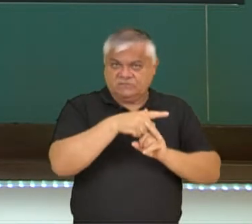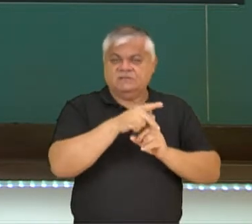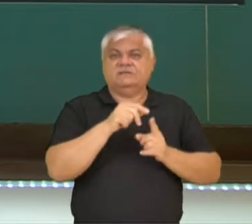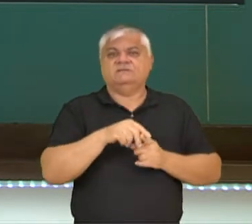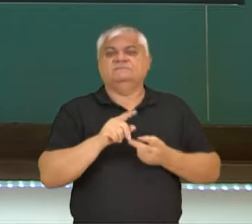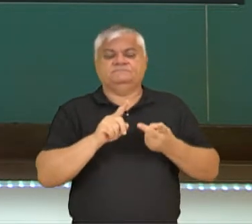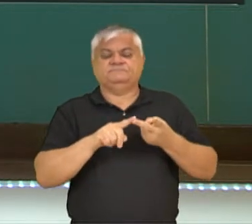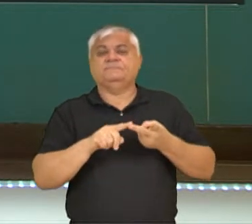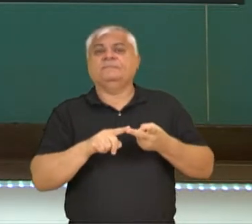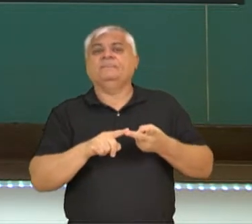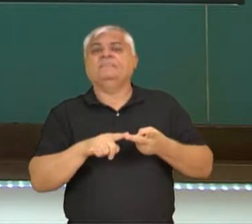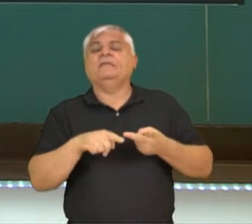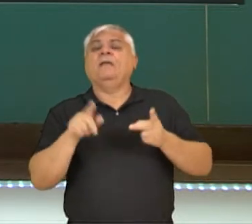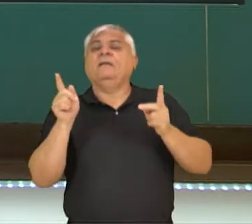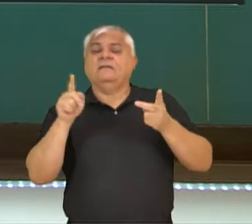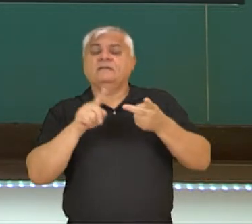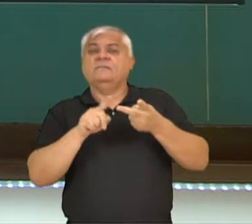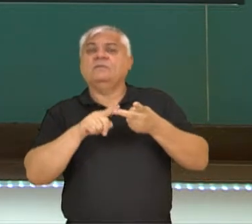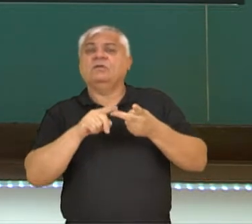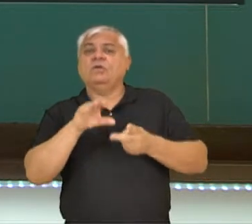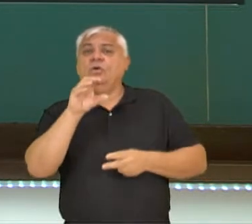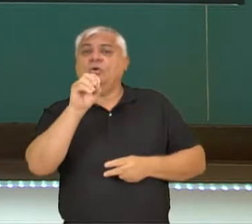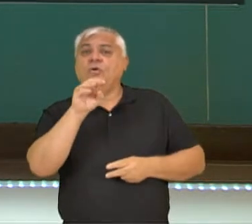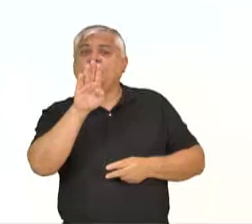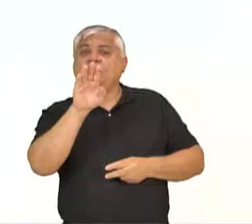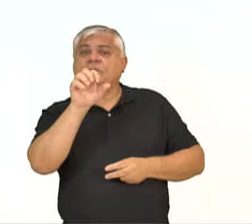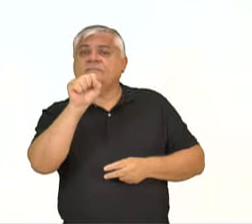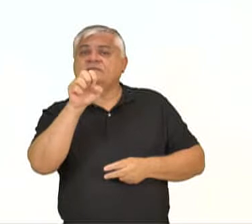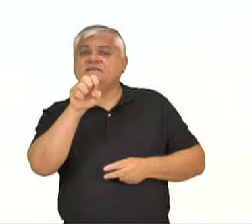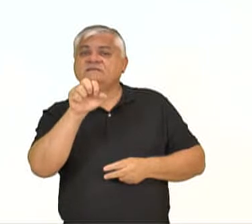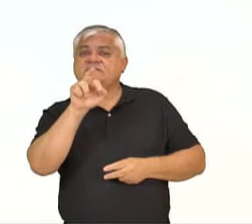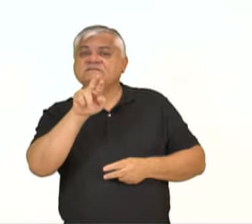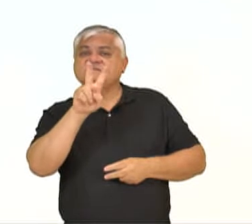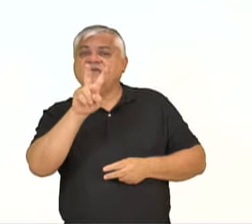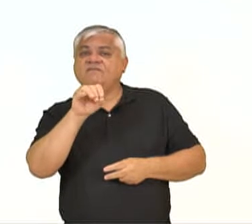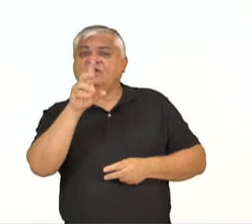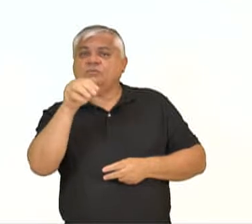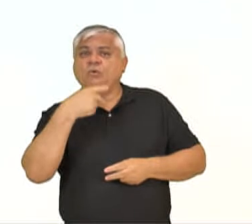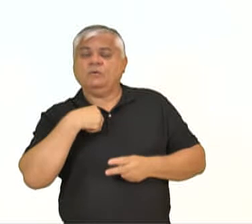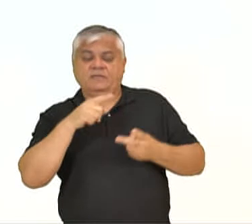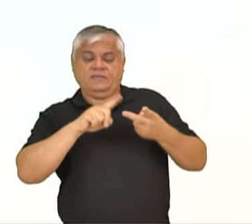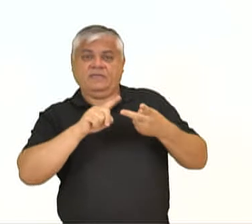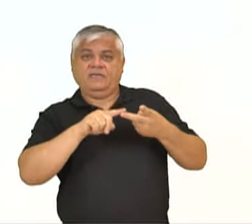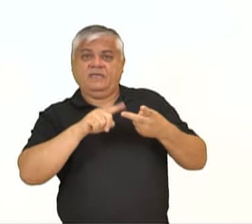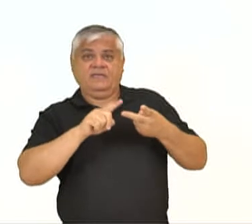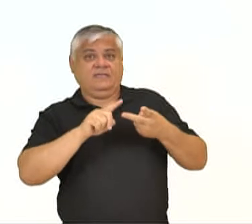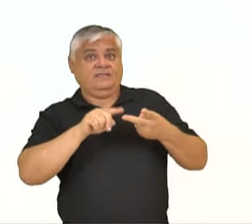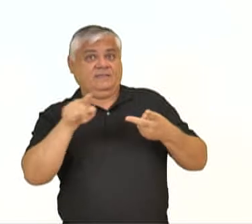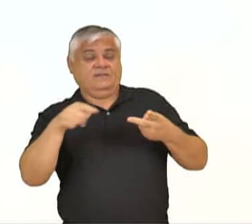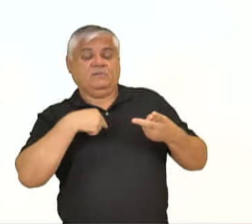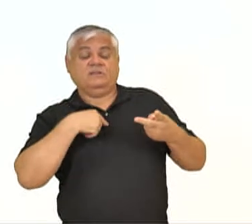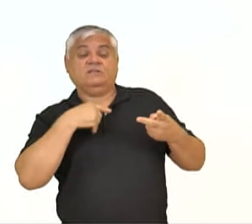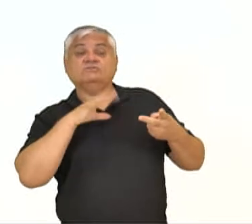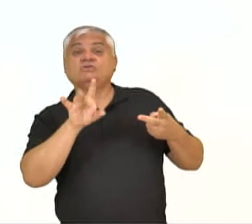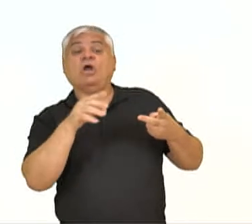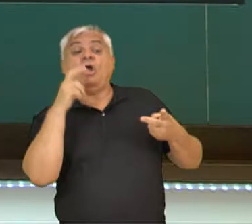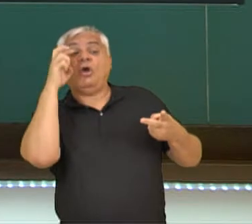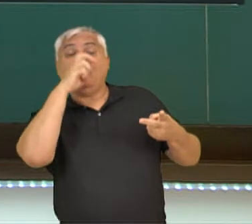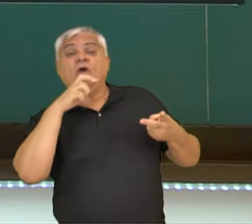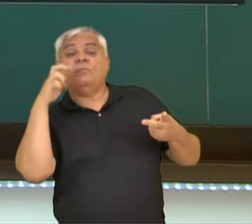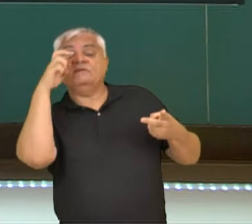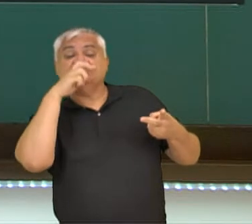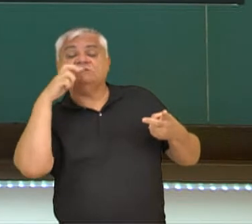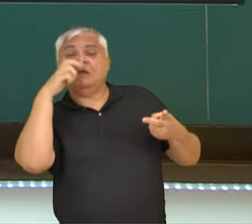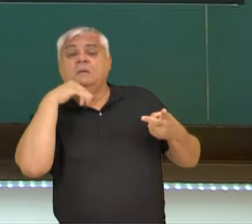pessoa. Narrador observador. Ele está em terceira pessoa e ele não participa das ações, ele